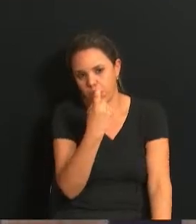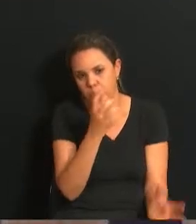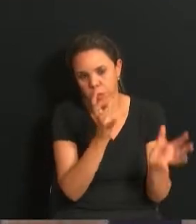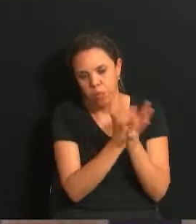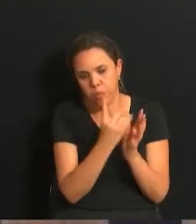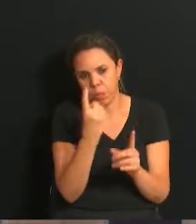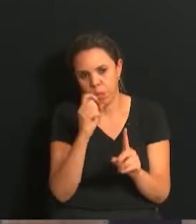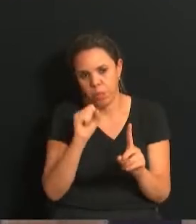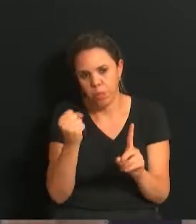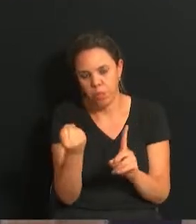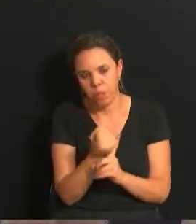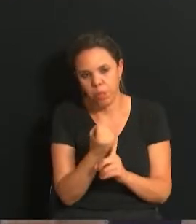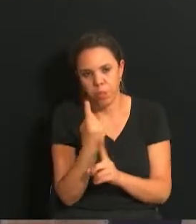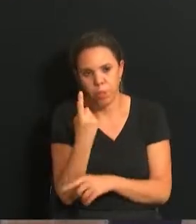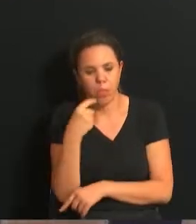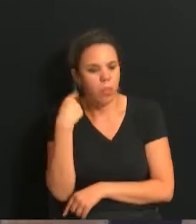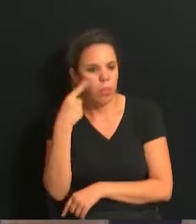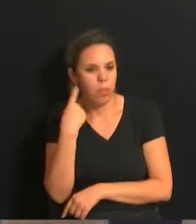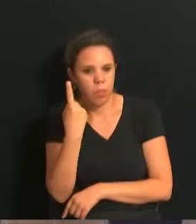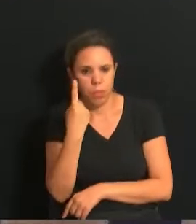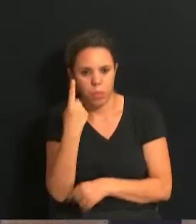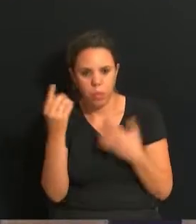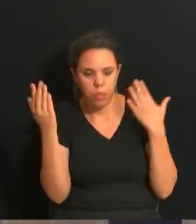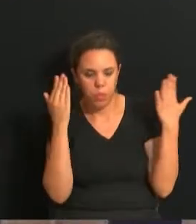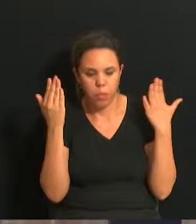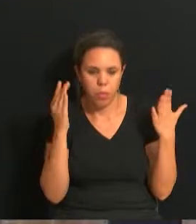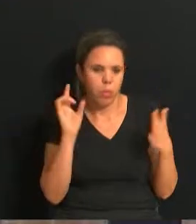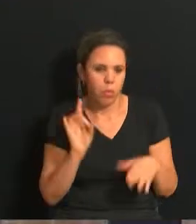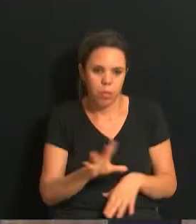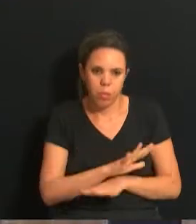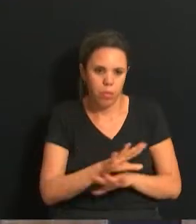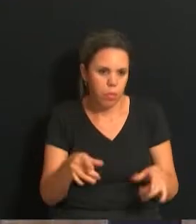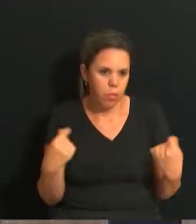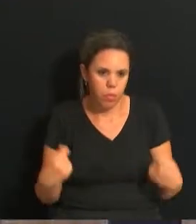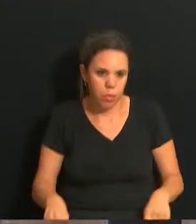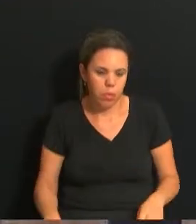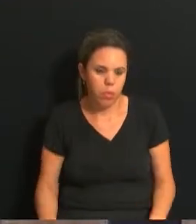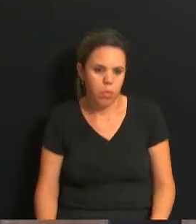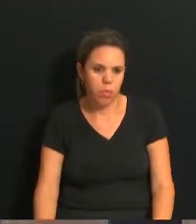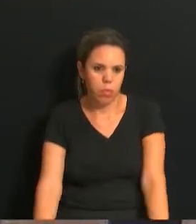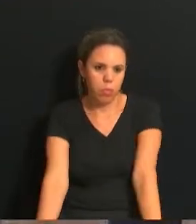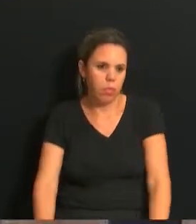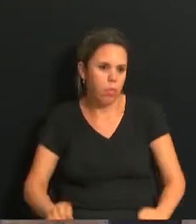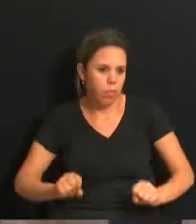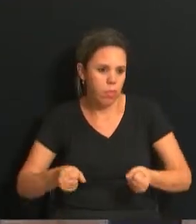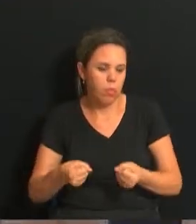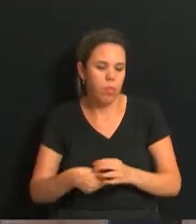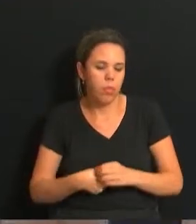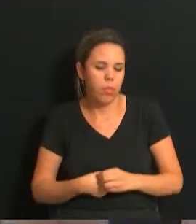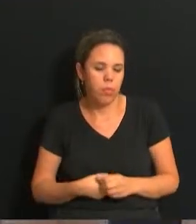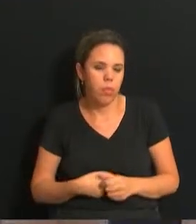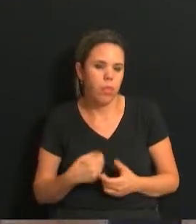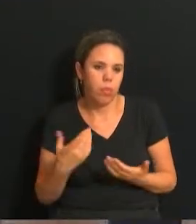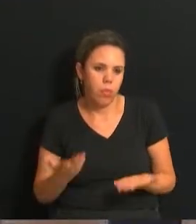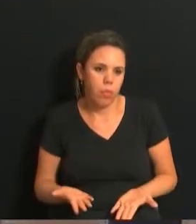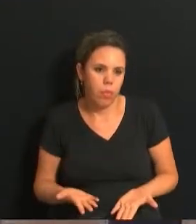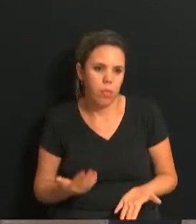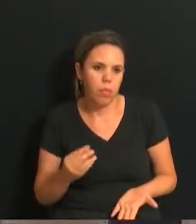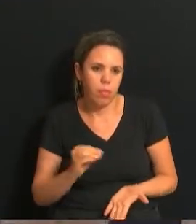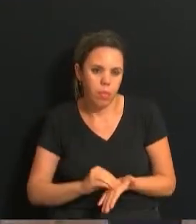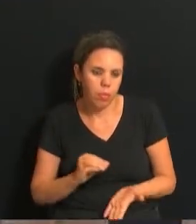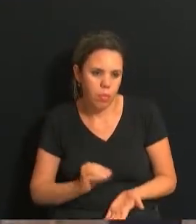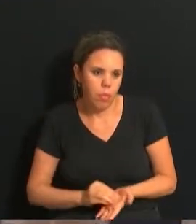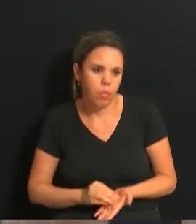social, uma advogada e uma psicóloga. A gente não precisa muito esforço para entender que é insuficiente,